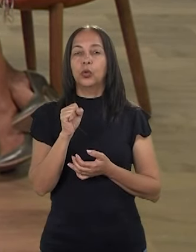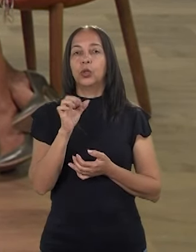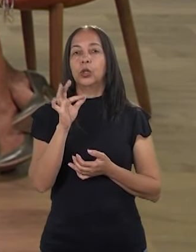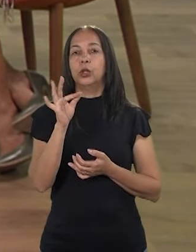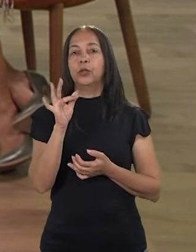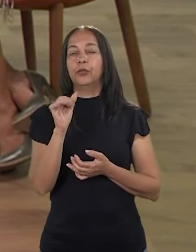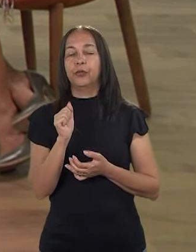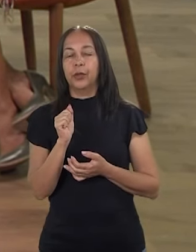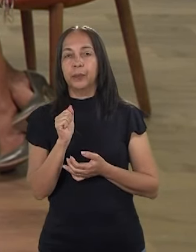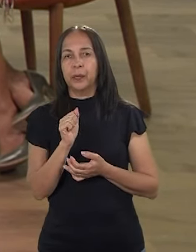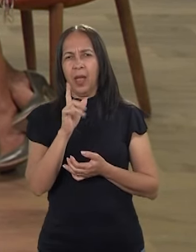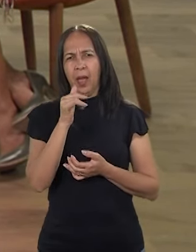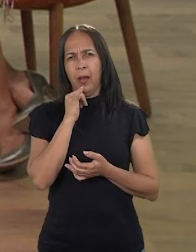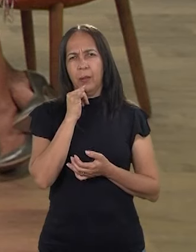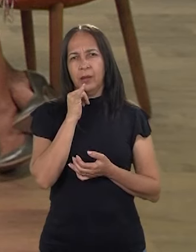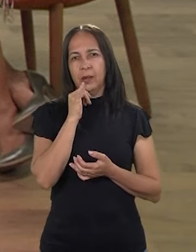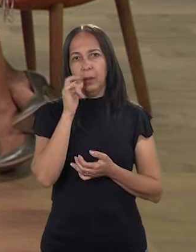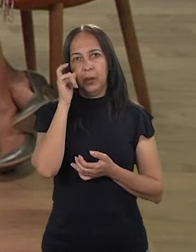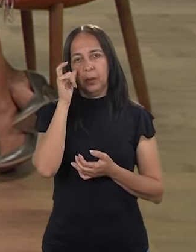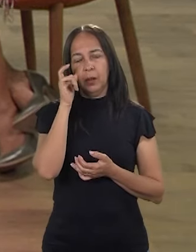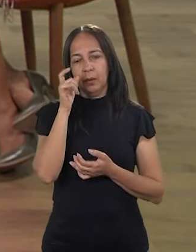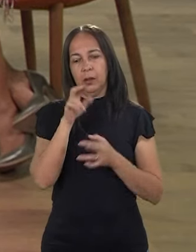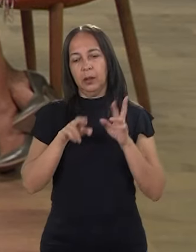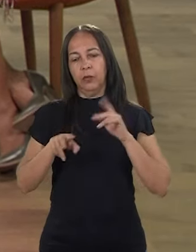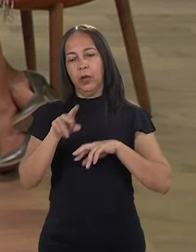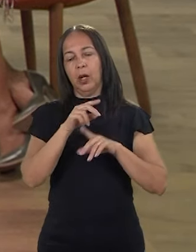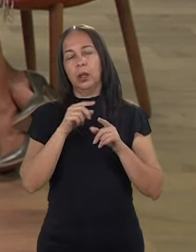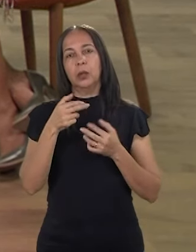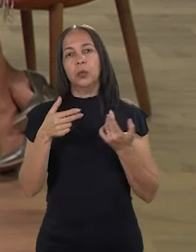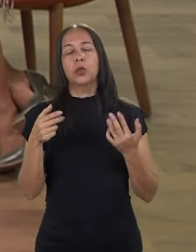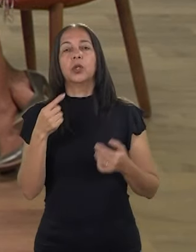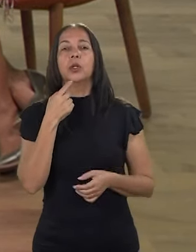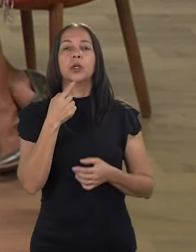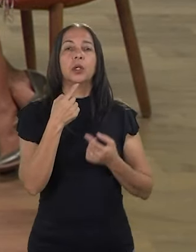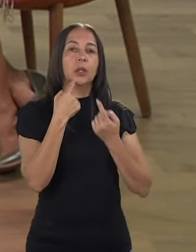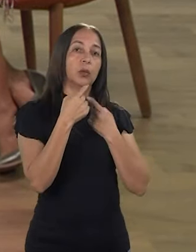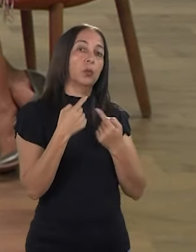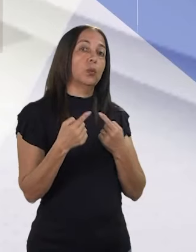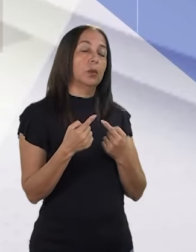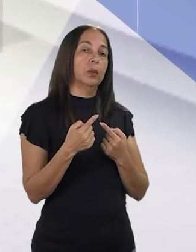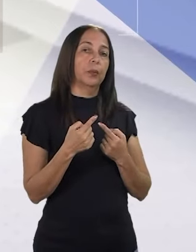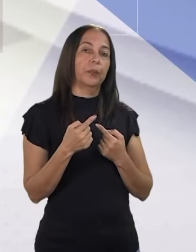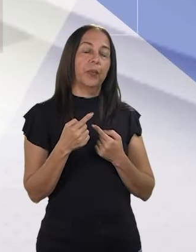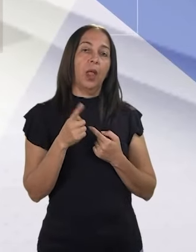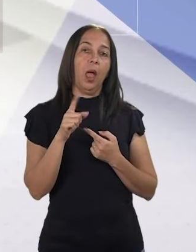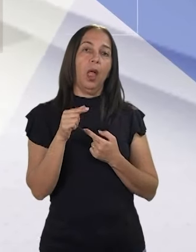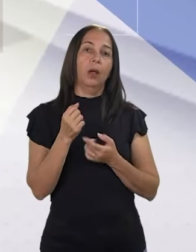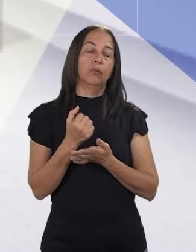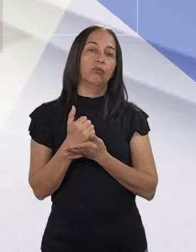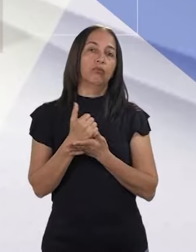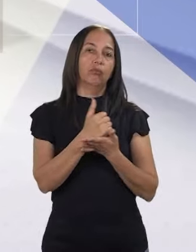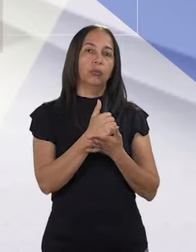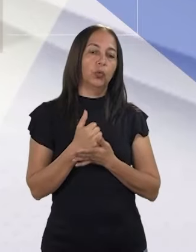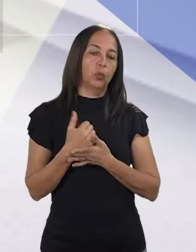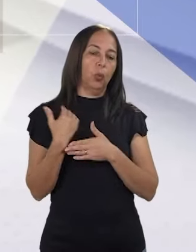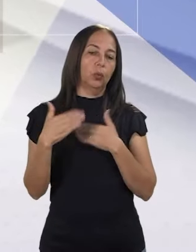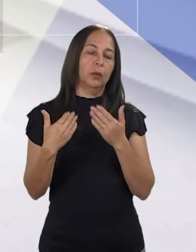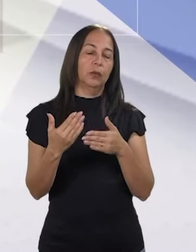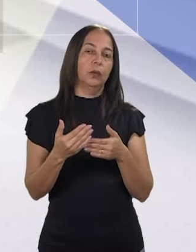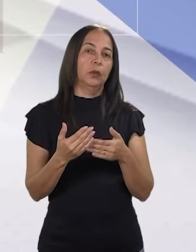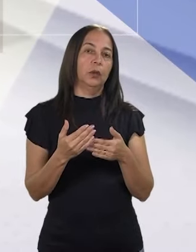game contos de é um exemplo muito interessante de muitas coisas que a gente discutiu aqui porque um game eh